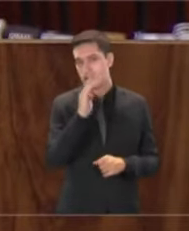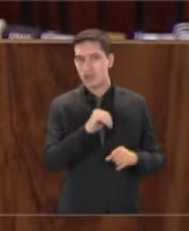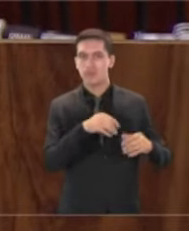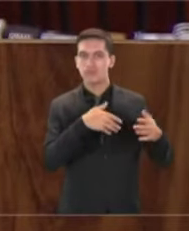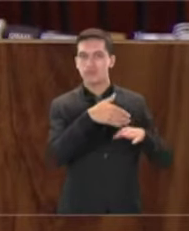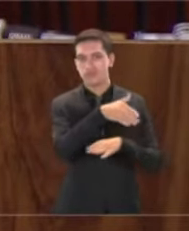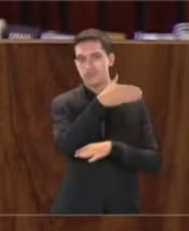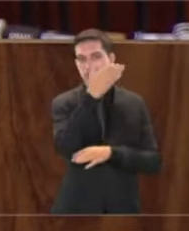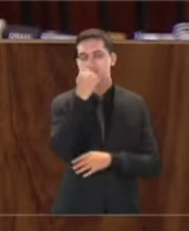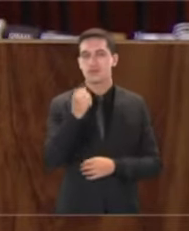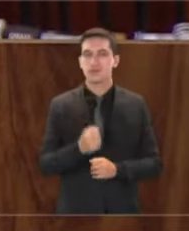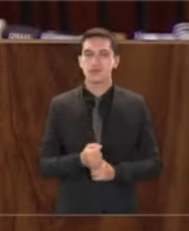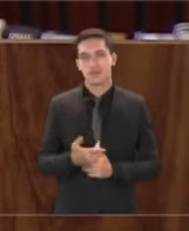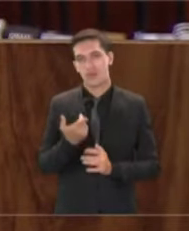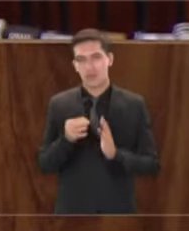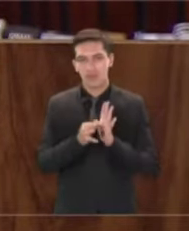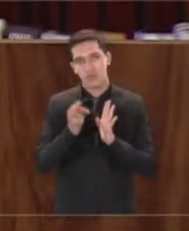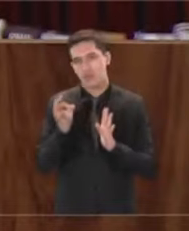crítica,